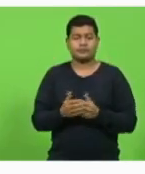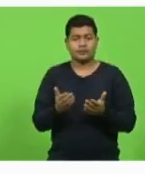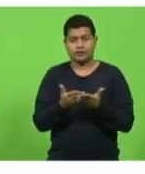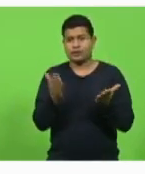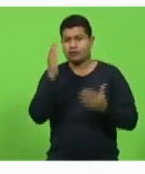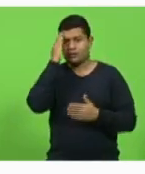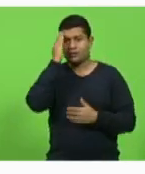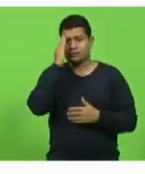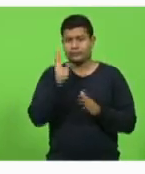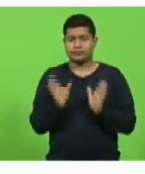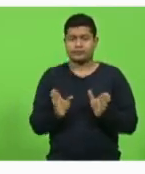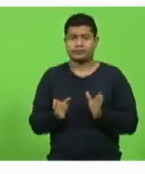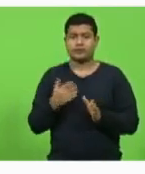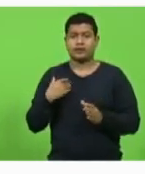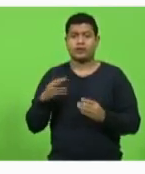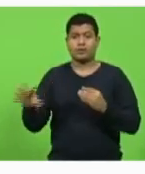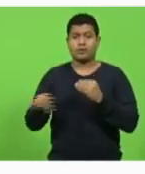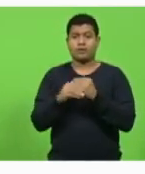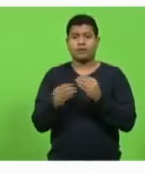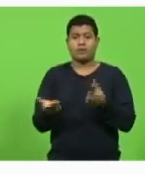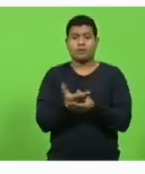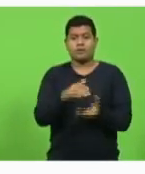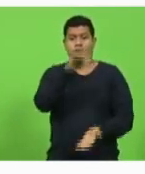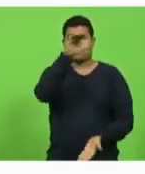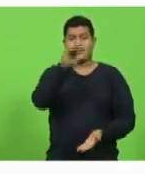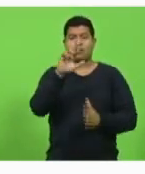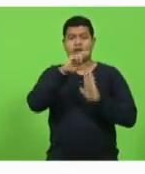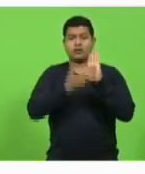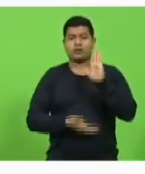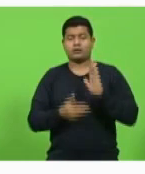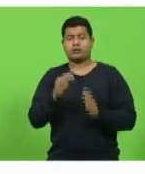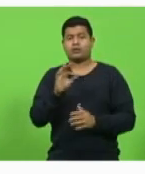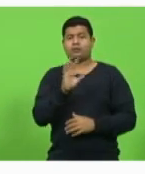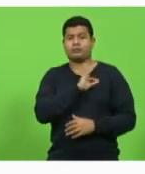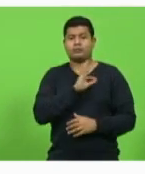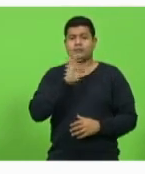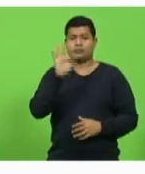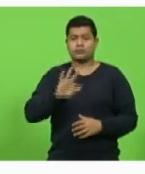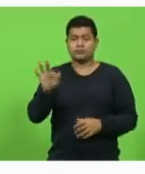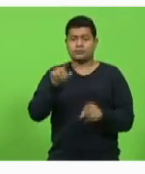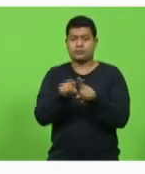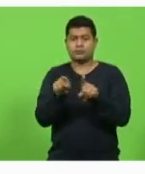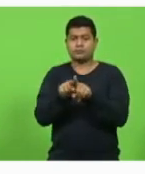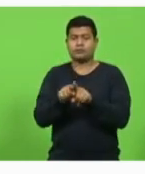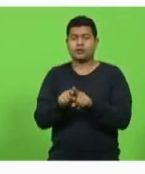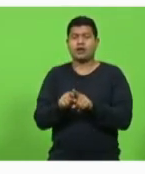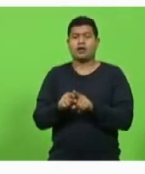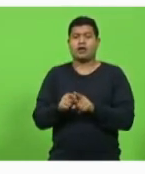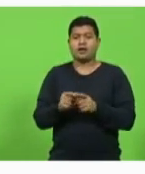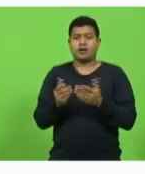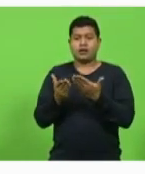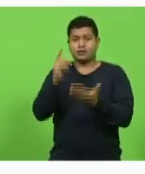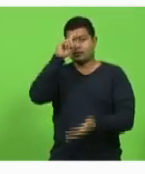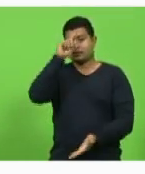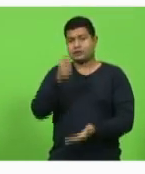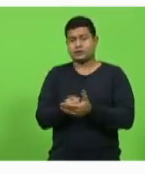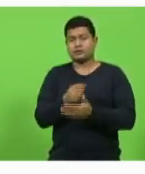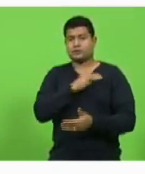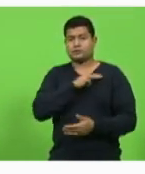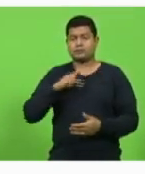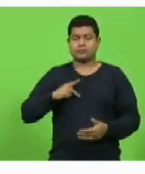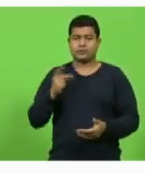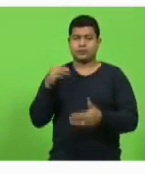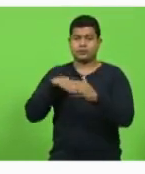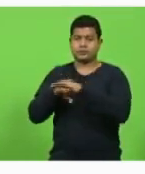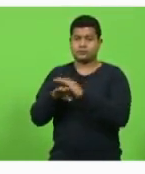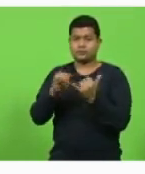foram juntados ao feito o relatório da Polícia Federal, como igual à promoção de arquivamento parcial operada pelo Ministério Público do Estado de Santa